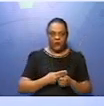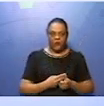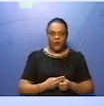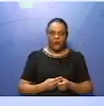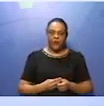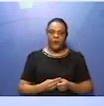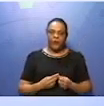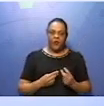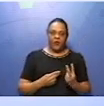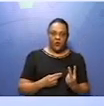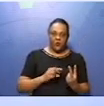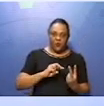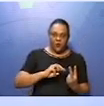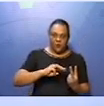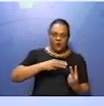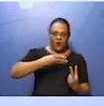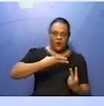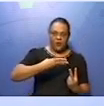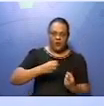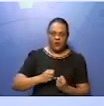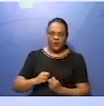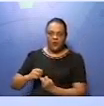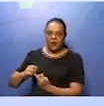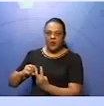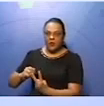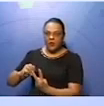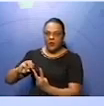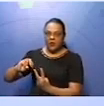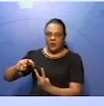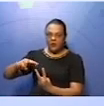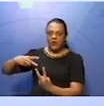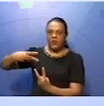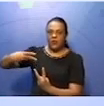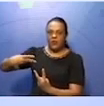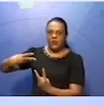elevado a 2. Então, potência é isso.